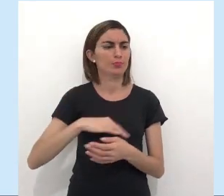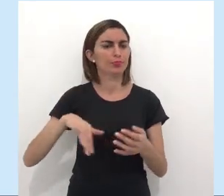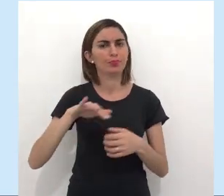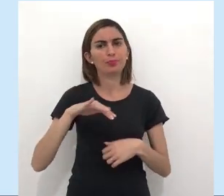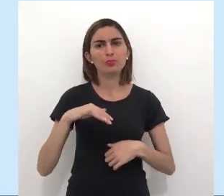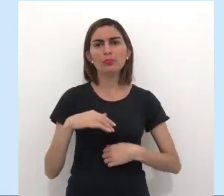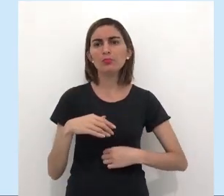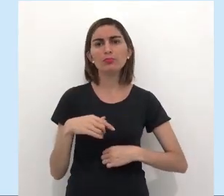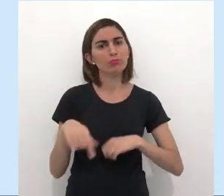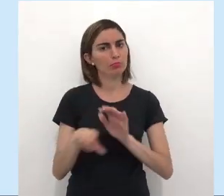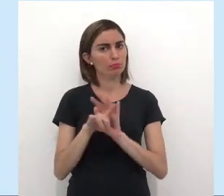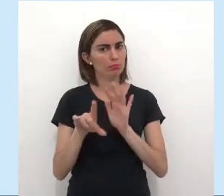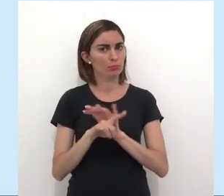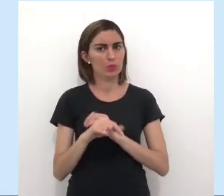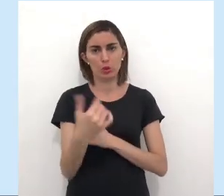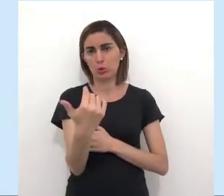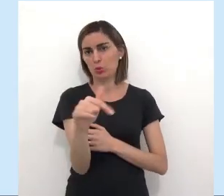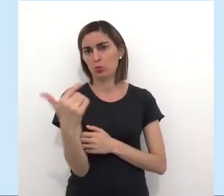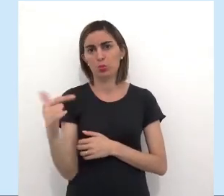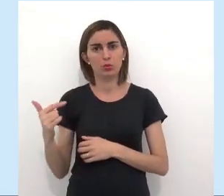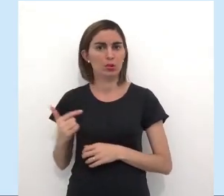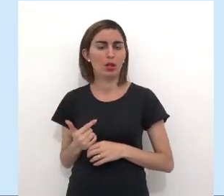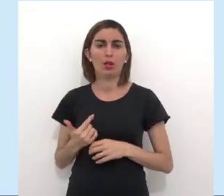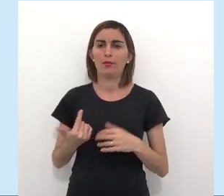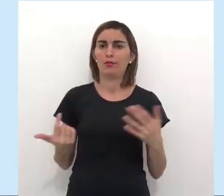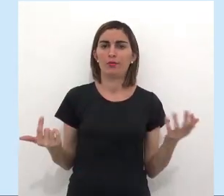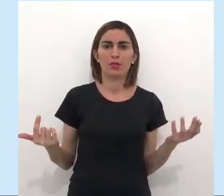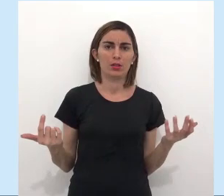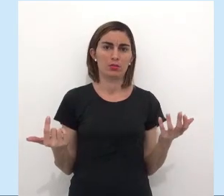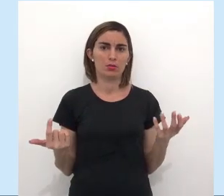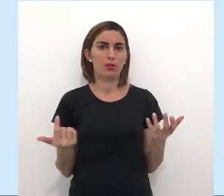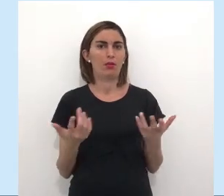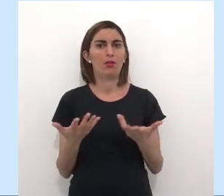forças legalistas não tiveram